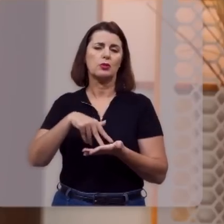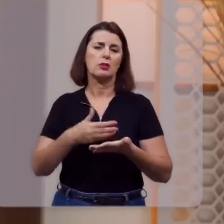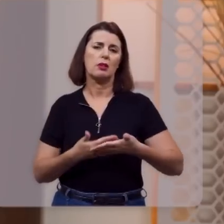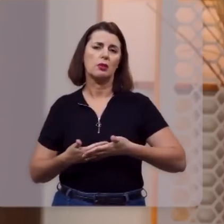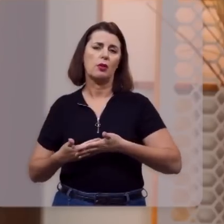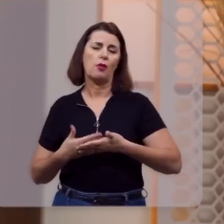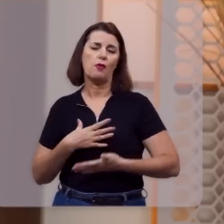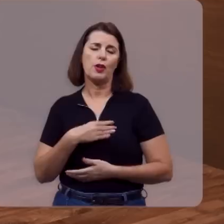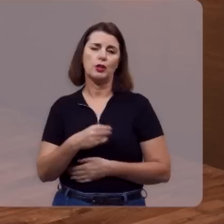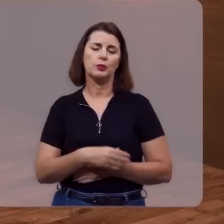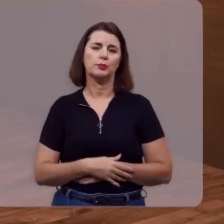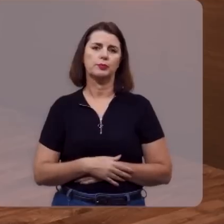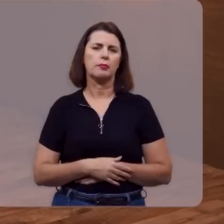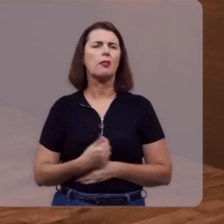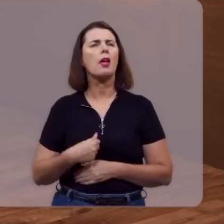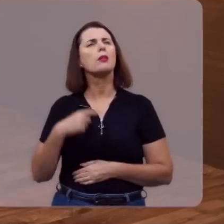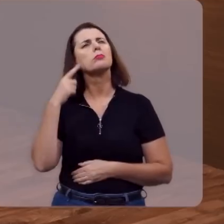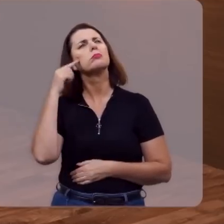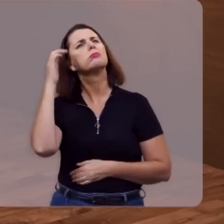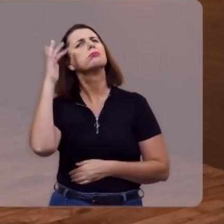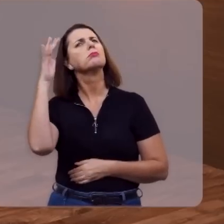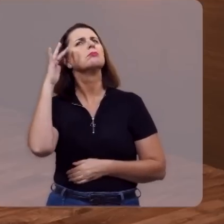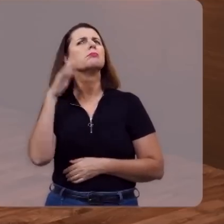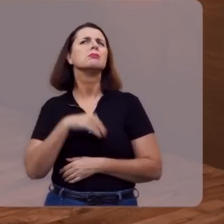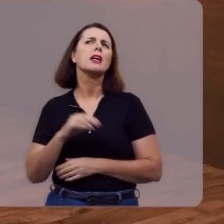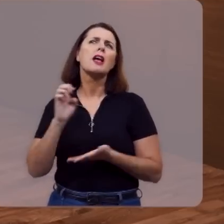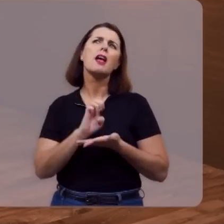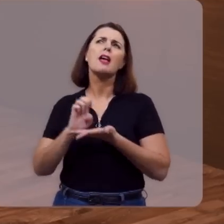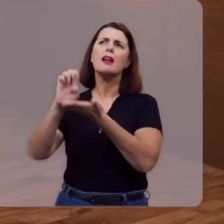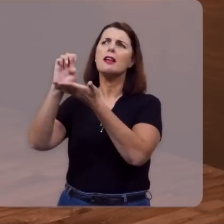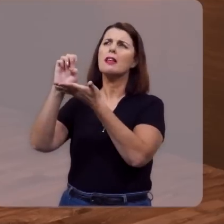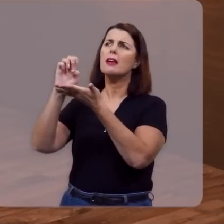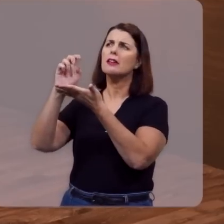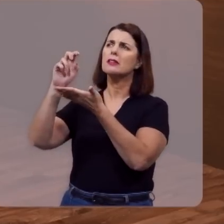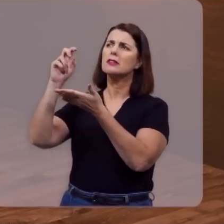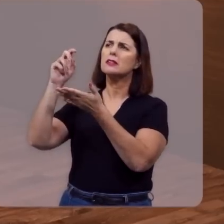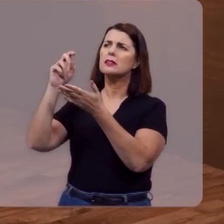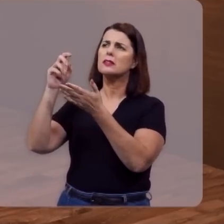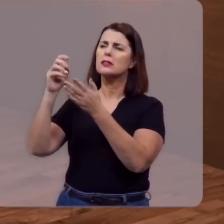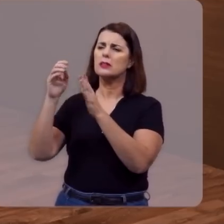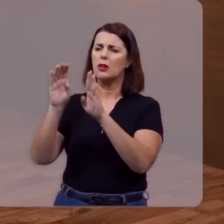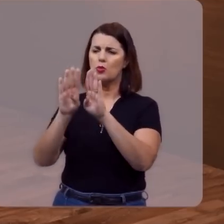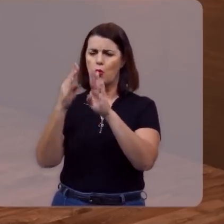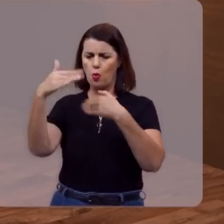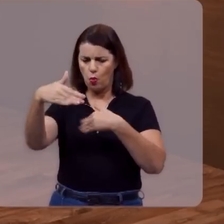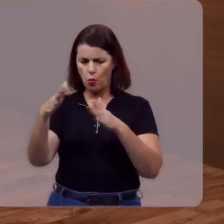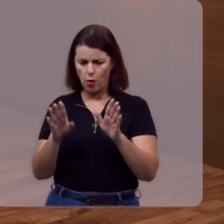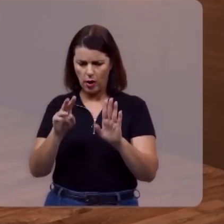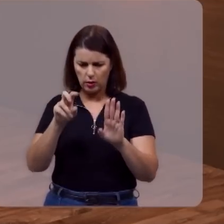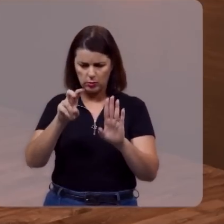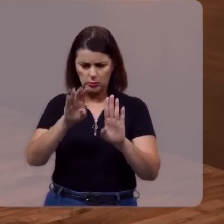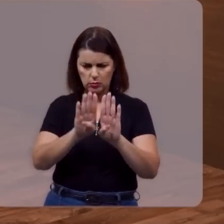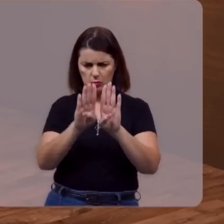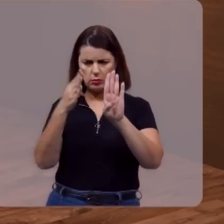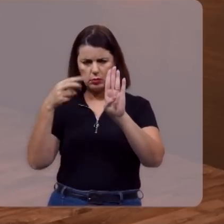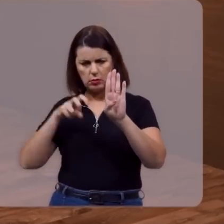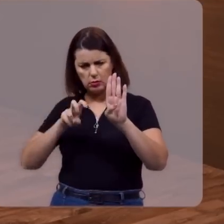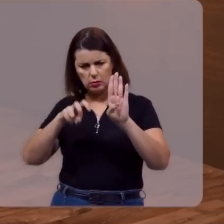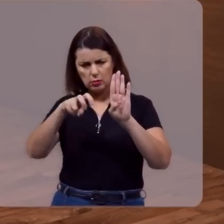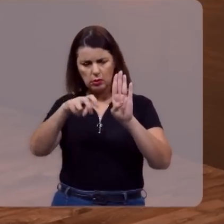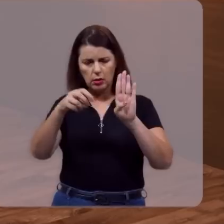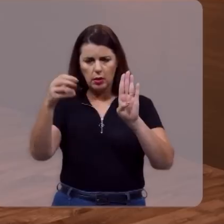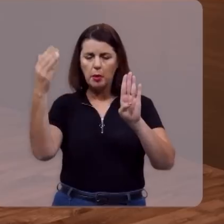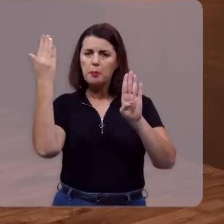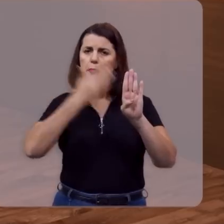menino. Eu fico imaginando Elias saindo com uma prova viva do milagre de Deus nas